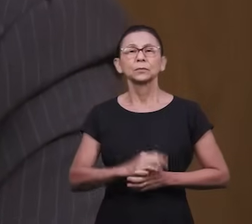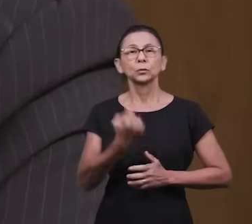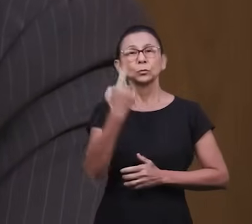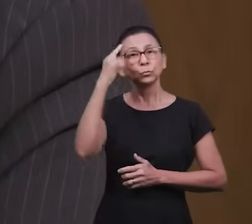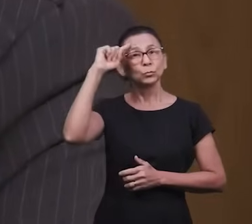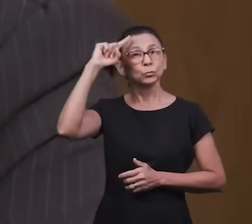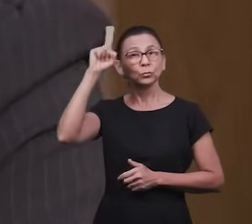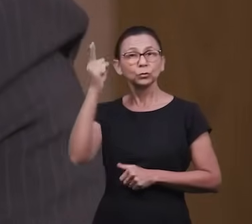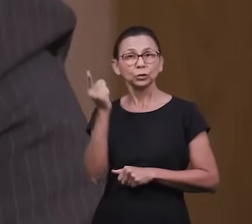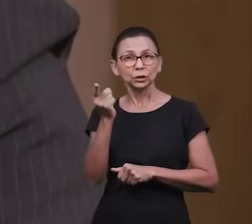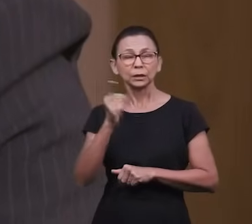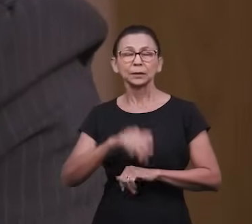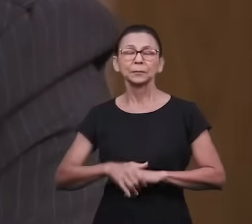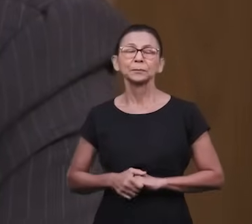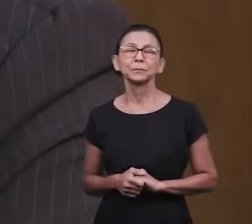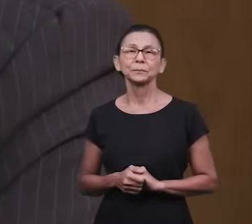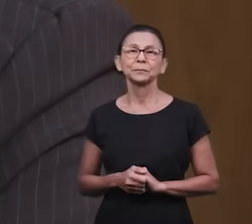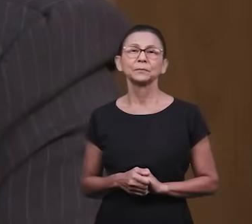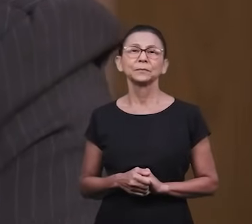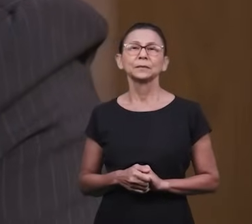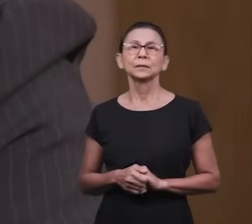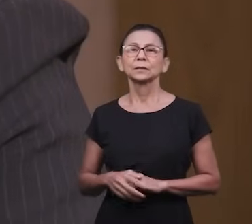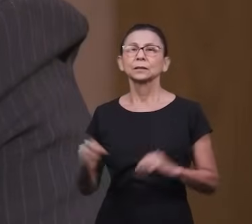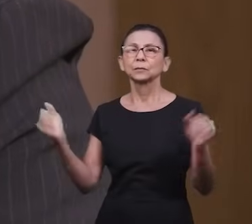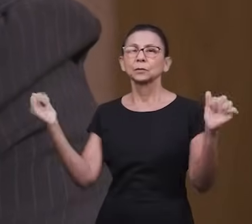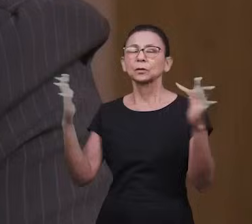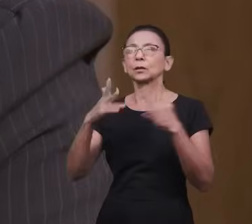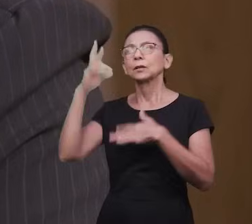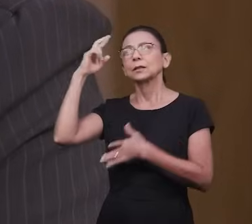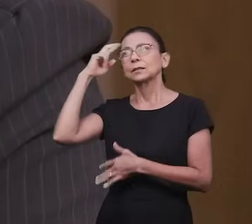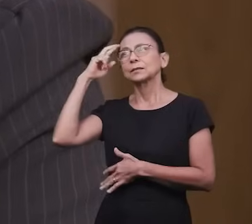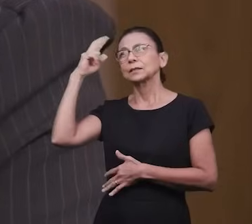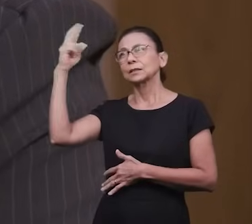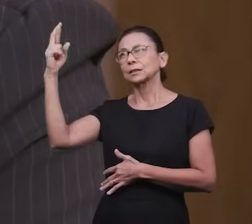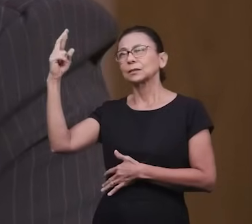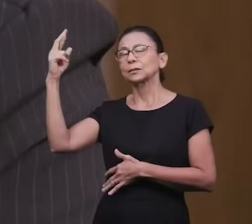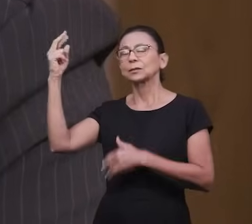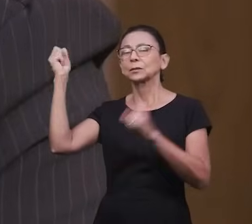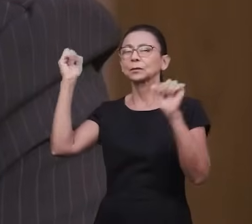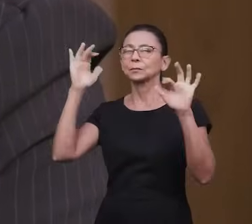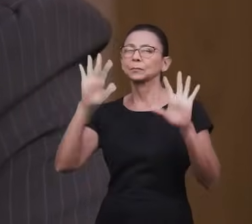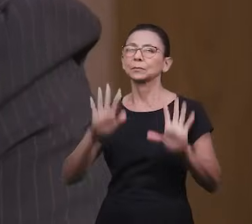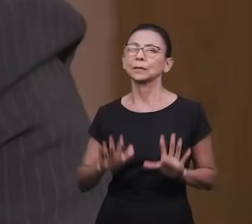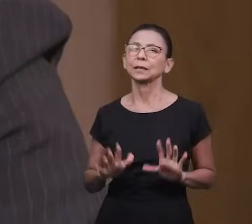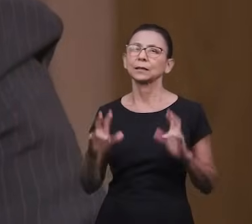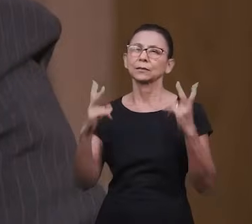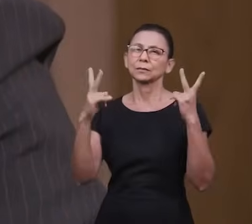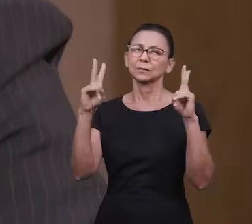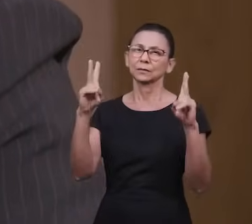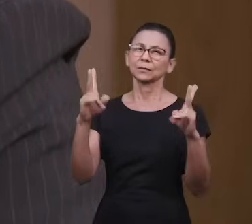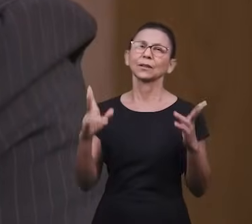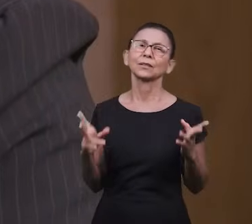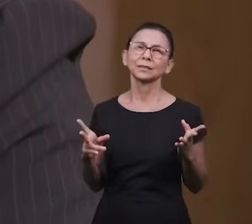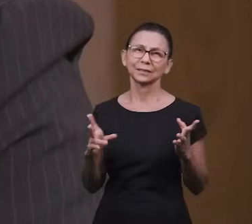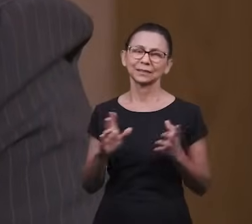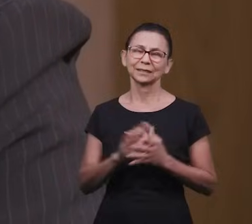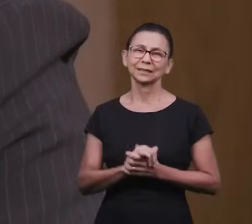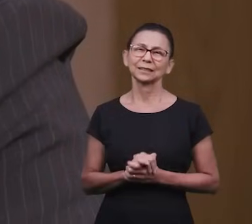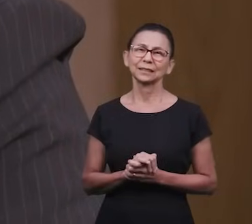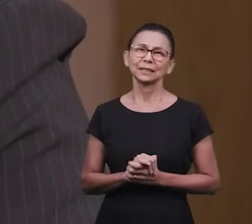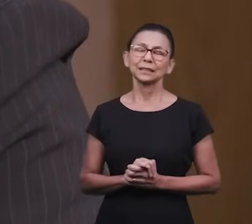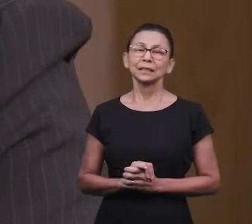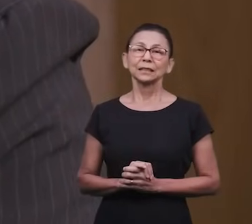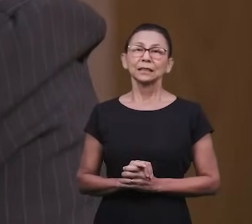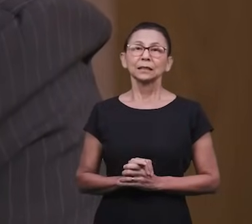que nós estamos em glorificar o Senhor e estamos comungando dessa bênção,